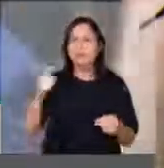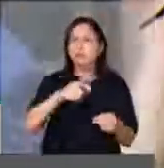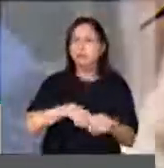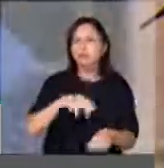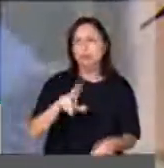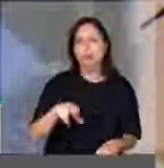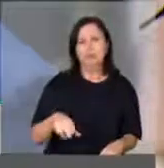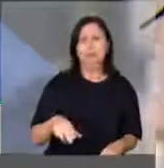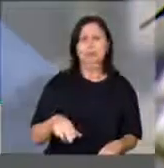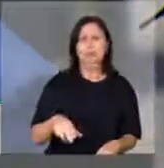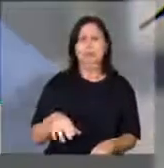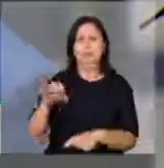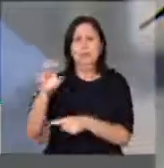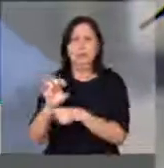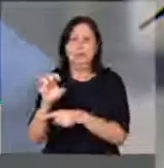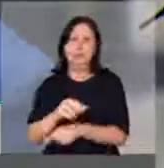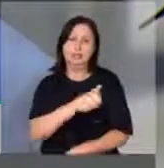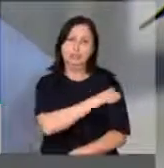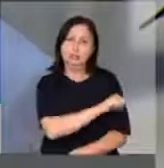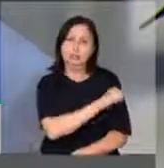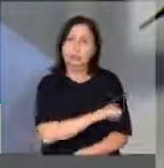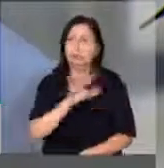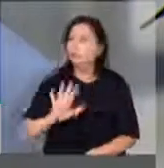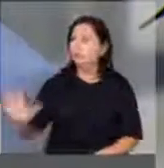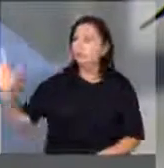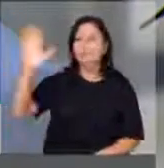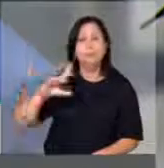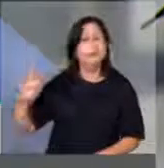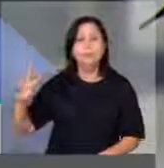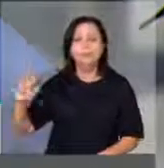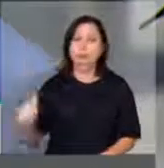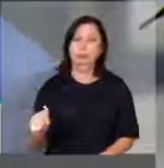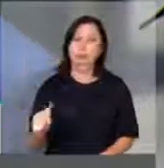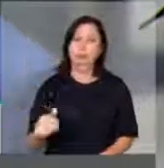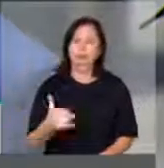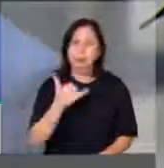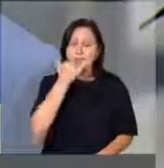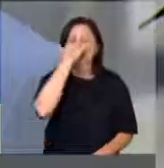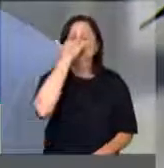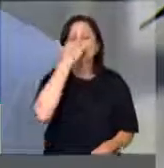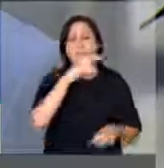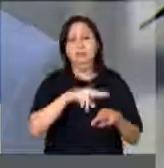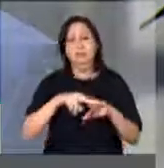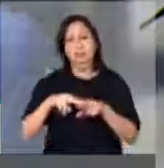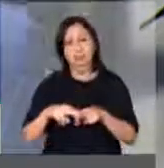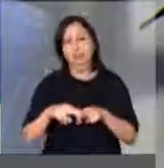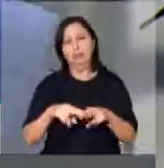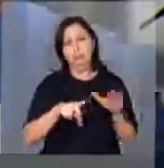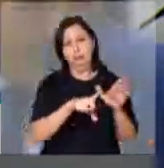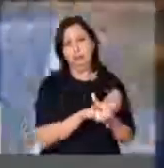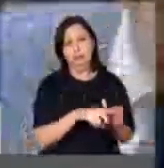no estado do Rio de Janeiro e nos demais estados brasileiros o que a gente está vivenciando nesse momento. Obrigado.